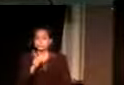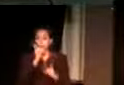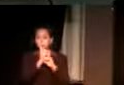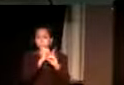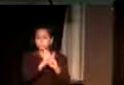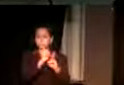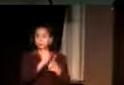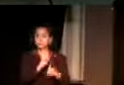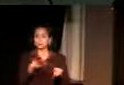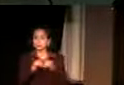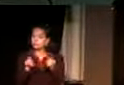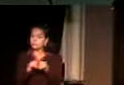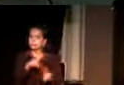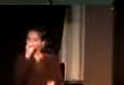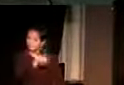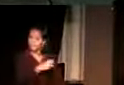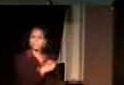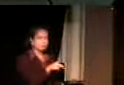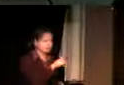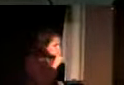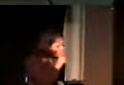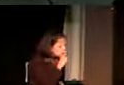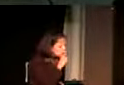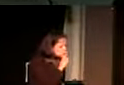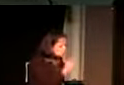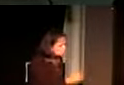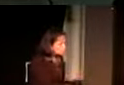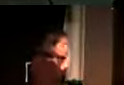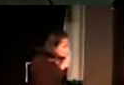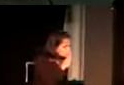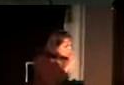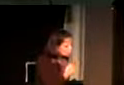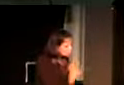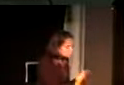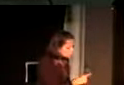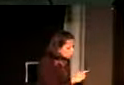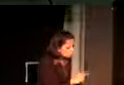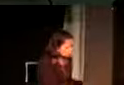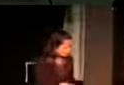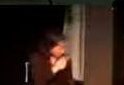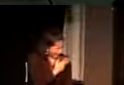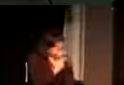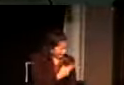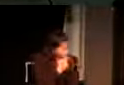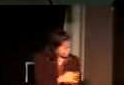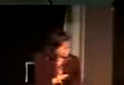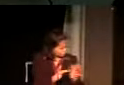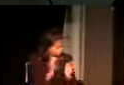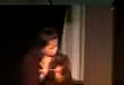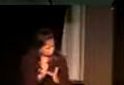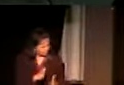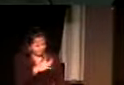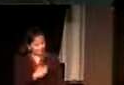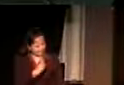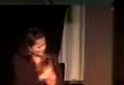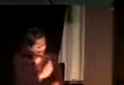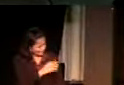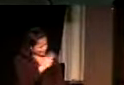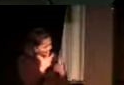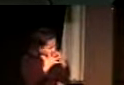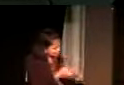discípulos é que repreendiam Cala a boca vocês dois você acha que o Mestre vai parar o que ele tá fazendo para dar atenção